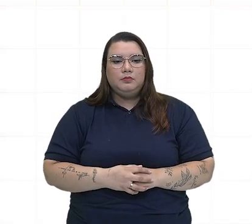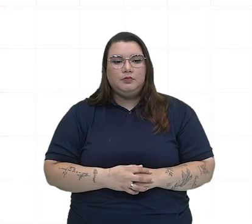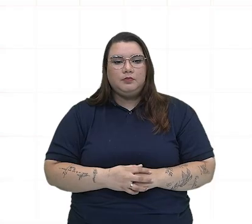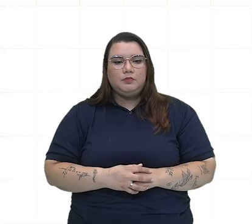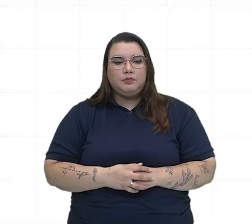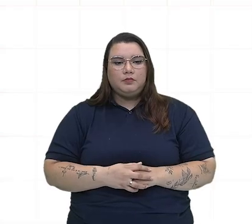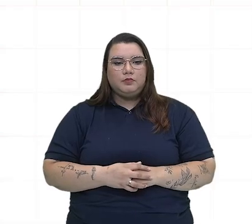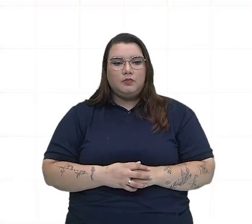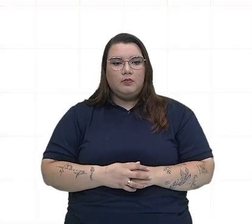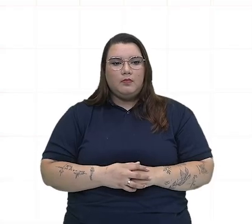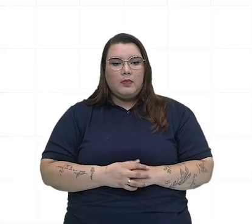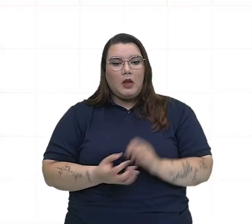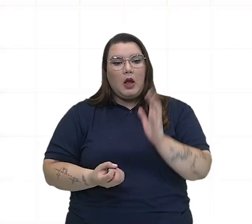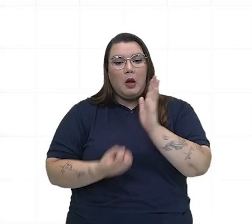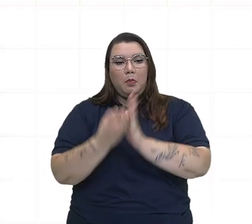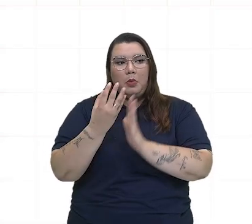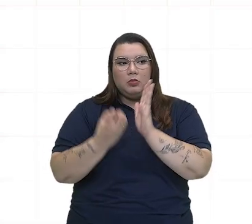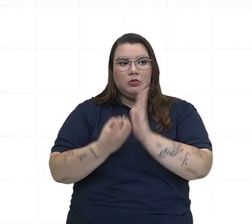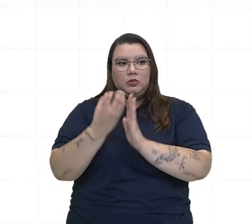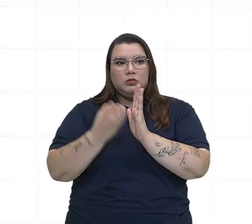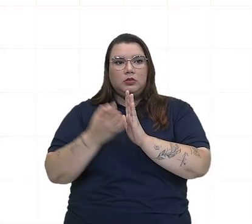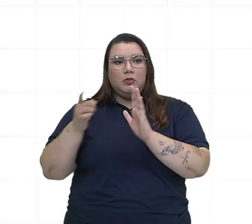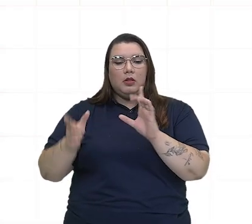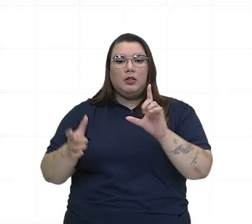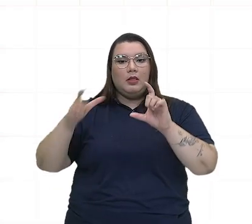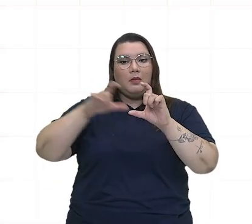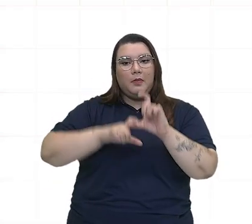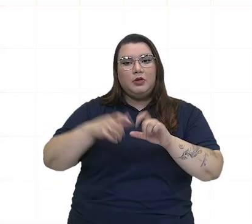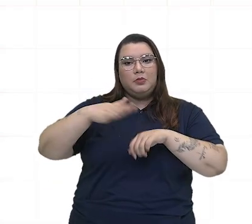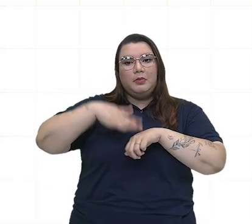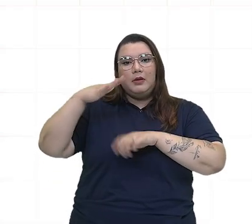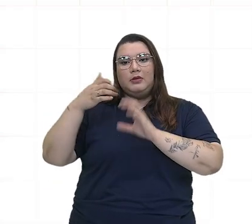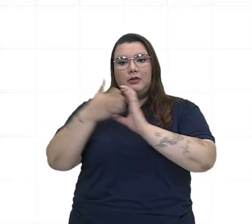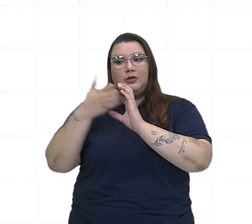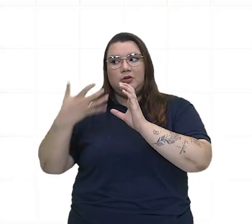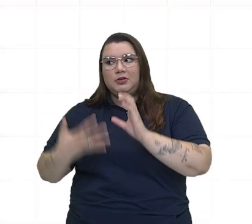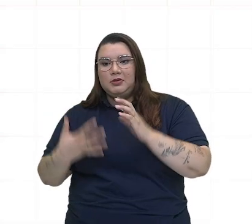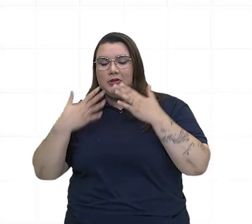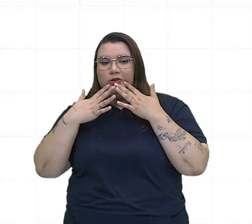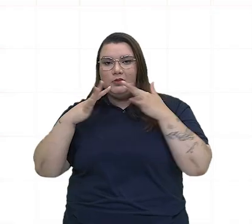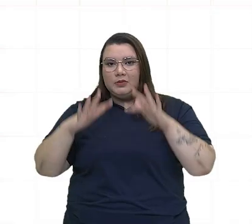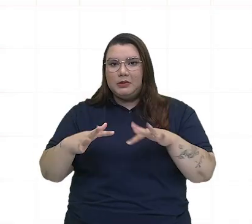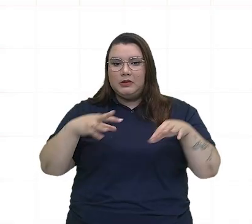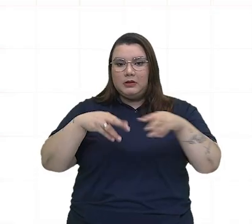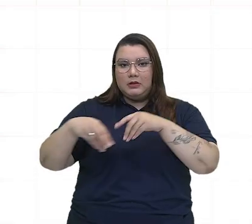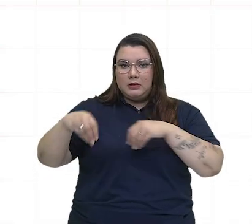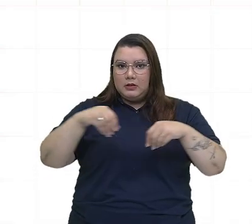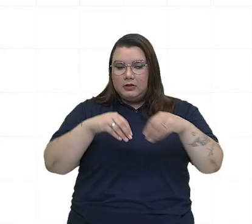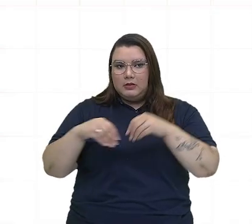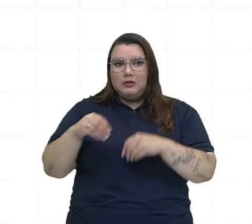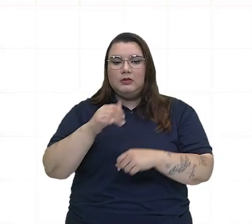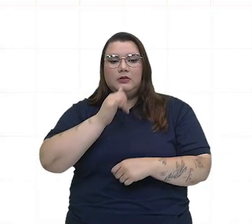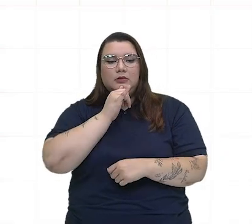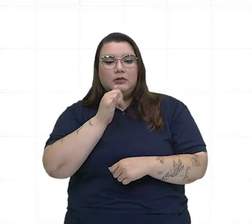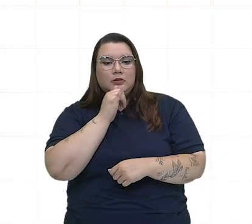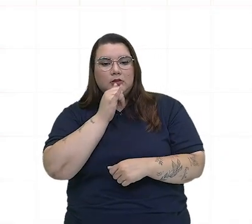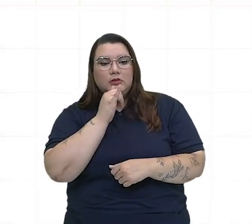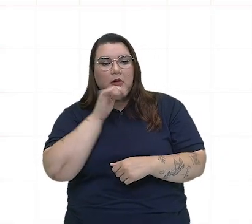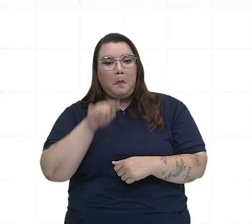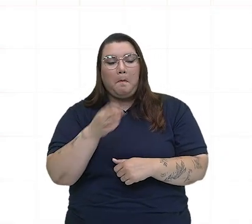a produção ela vai depender mais das características naturais do solo, como